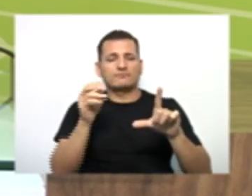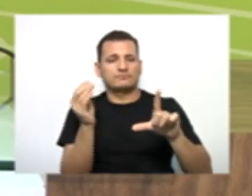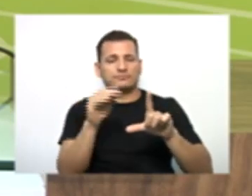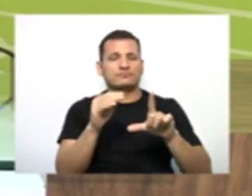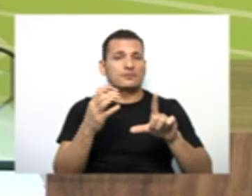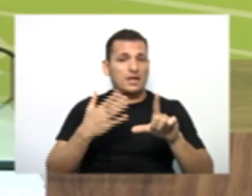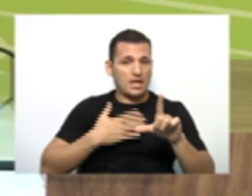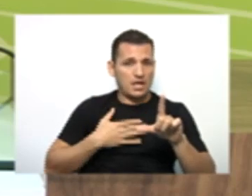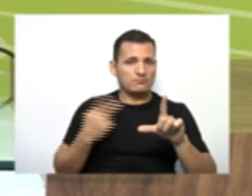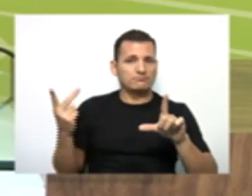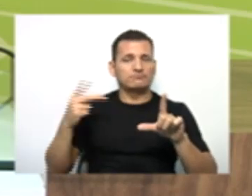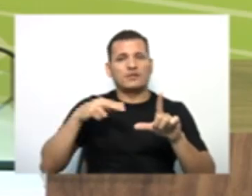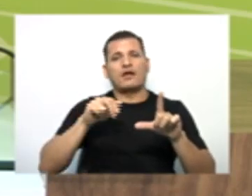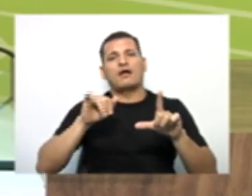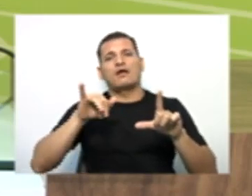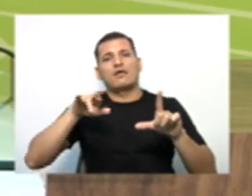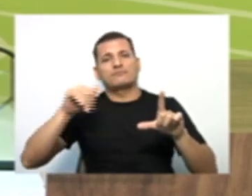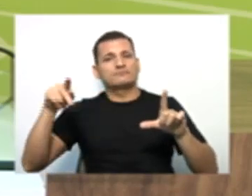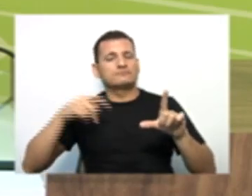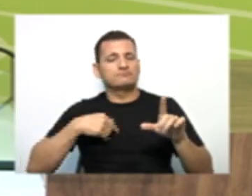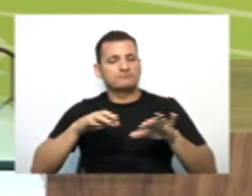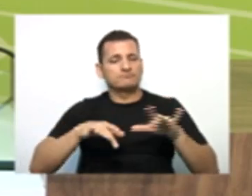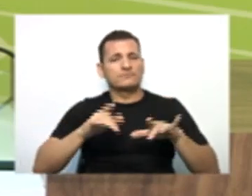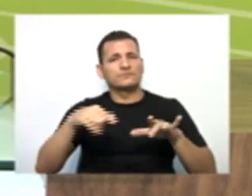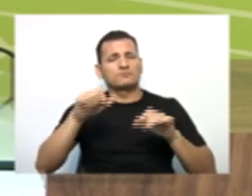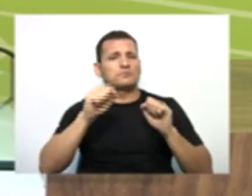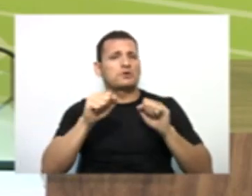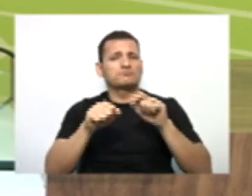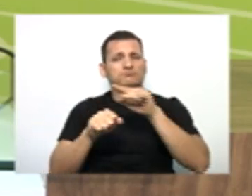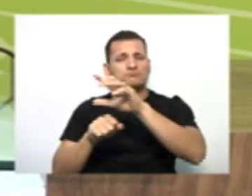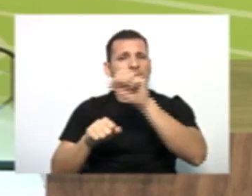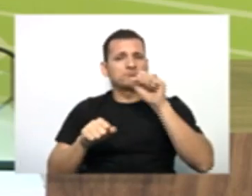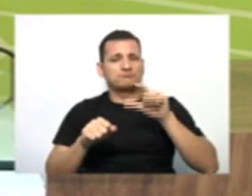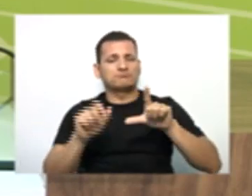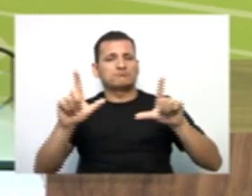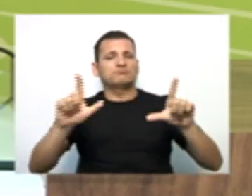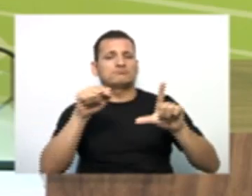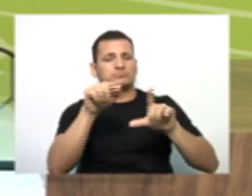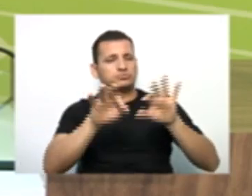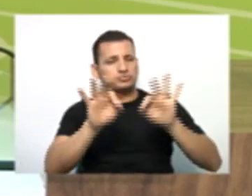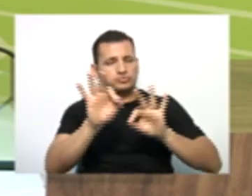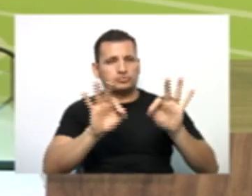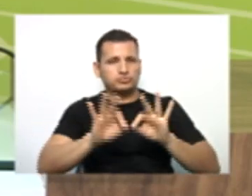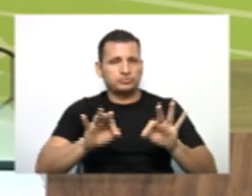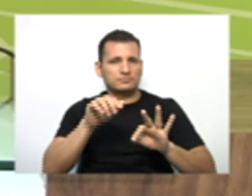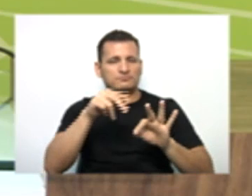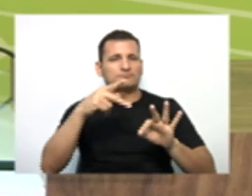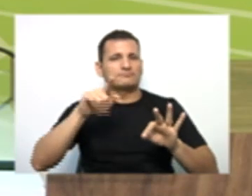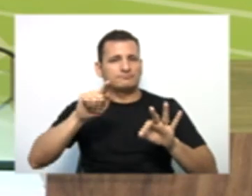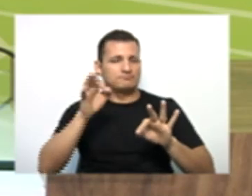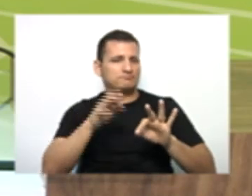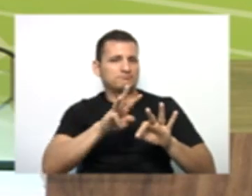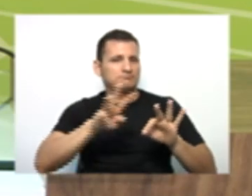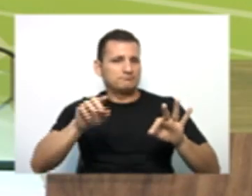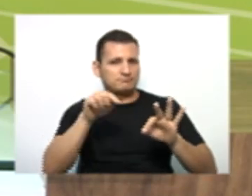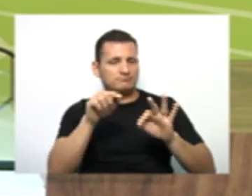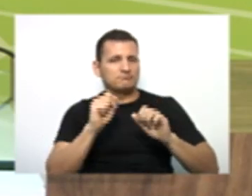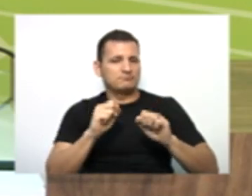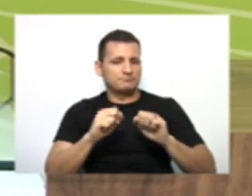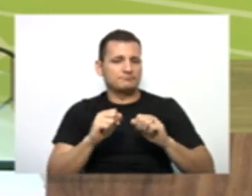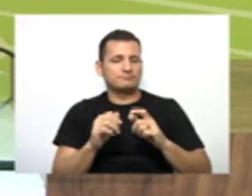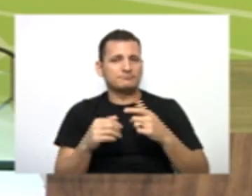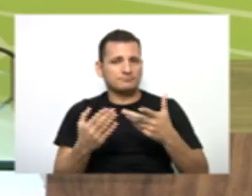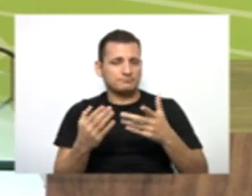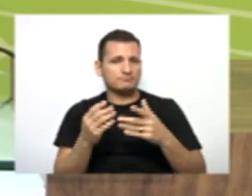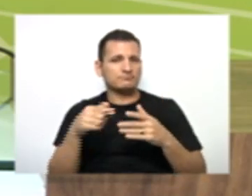mim, pela professora Naira, e vocês vão poder trabalhar em cima dessa página até o final da aula, da disciplina, né, professora? Então, até lá, você